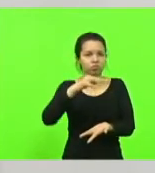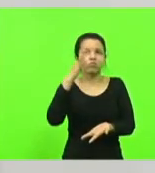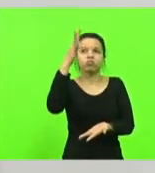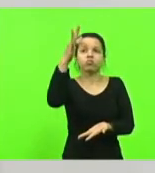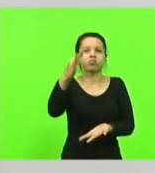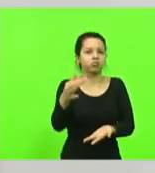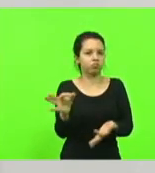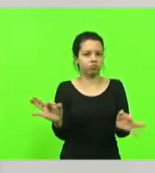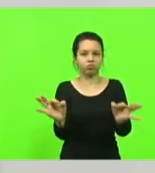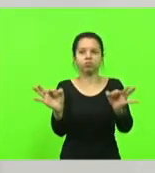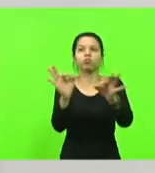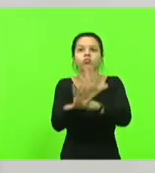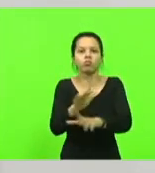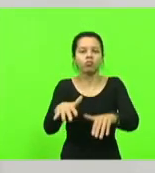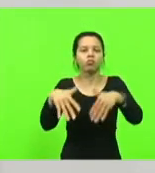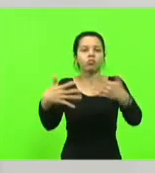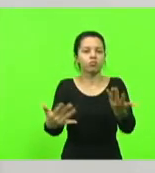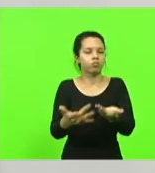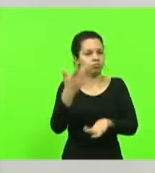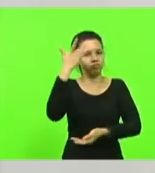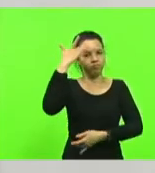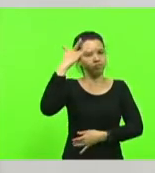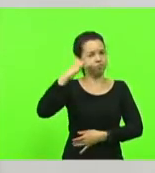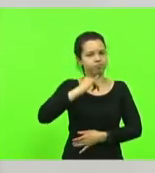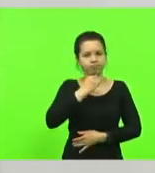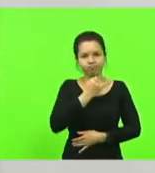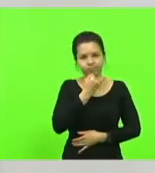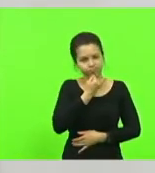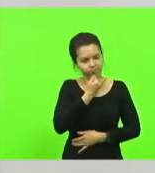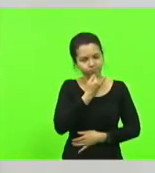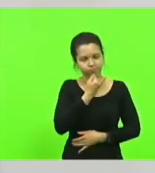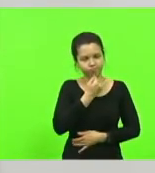de finalização dessas obras, infelizmente.